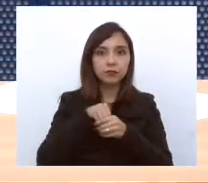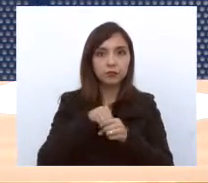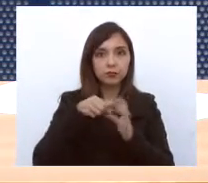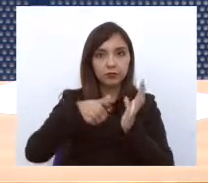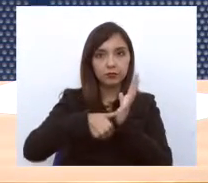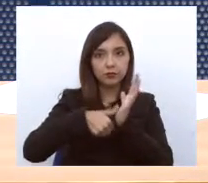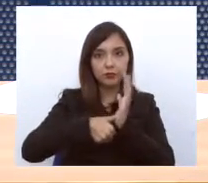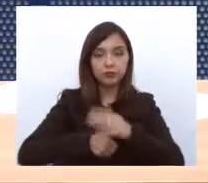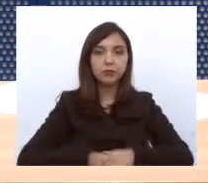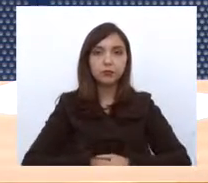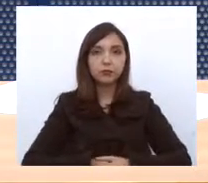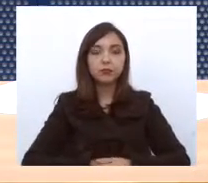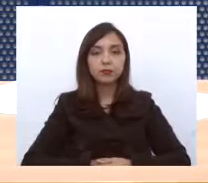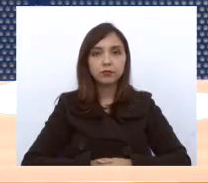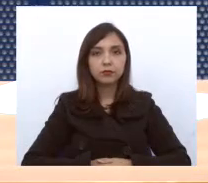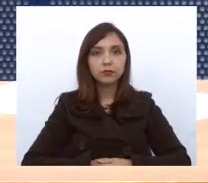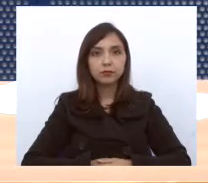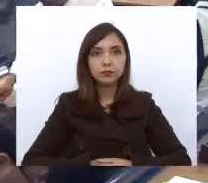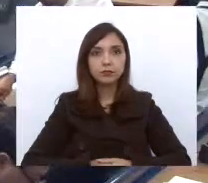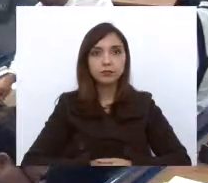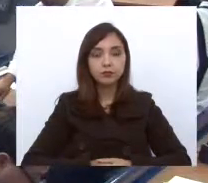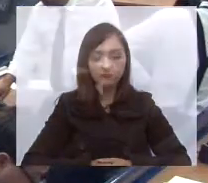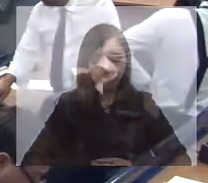o voto eletrônico.